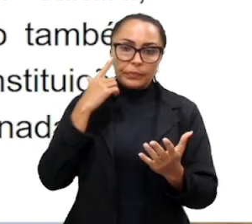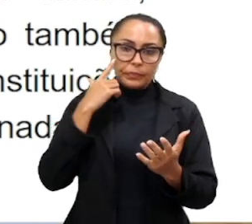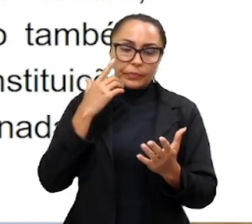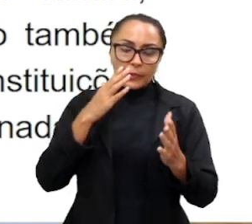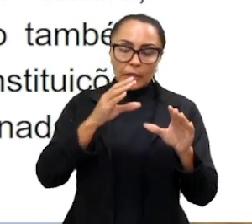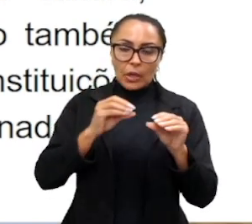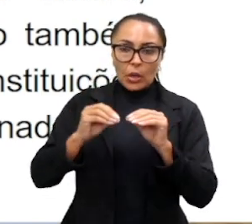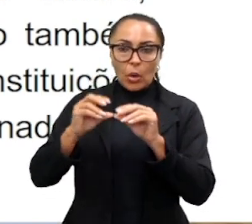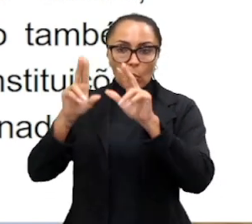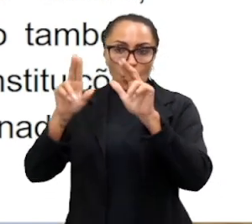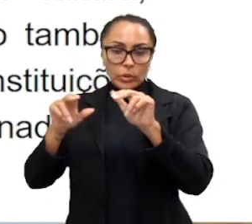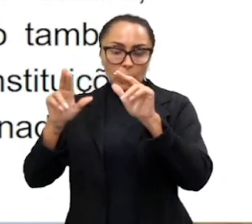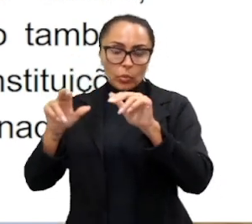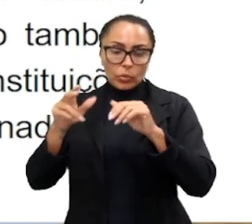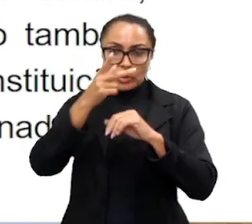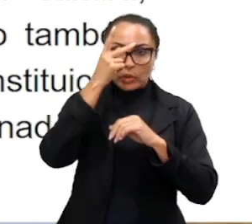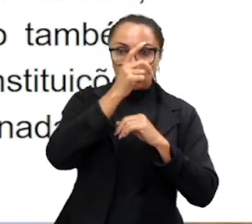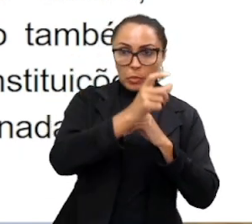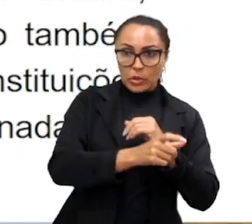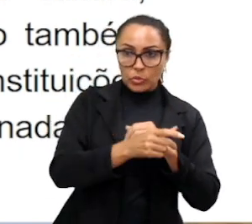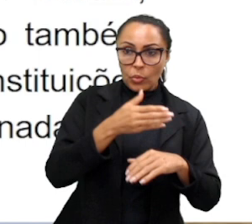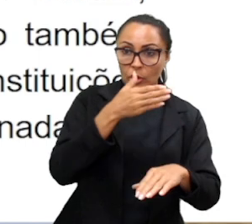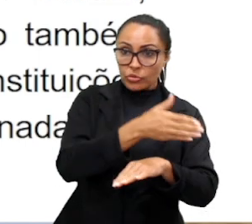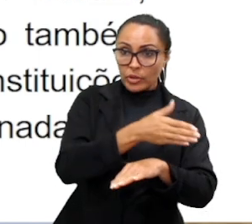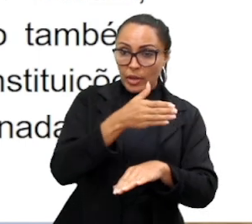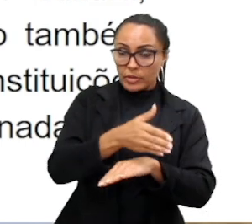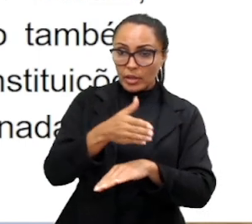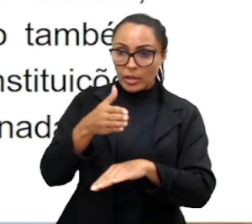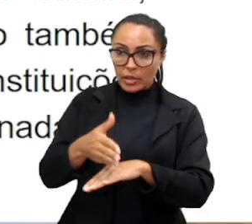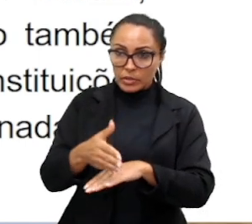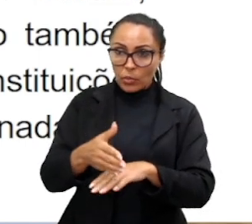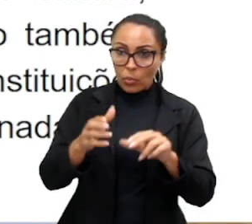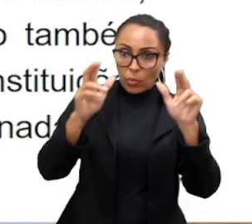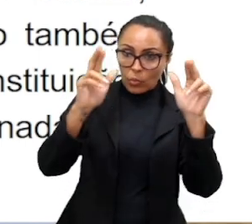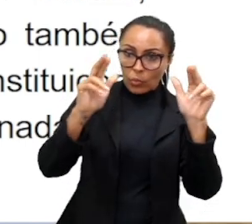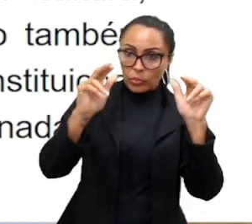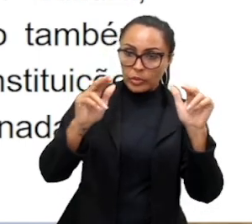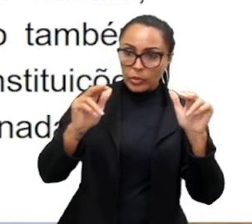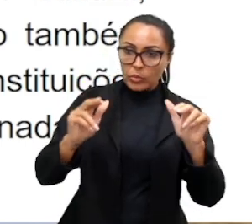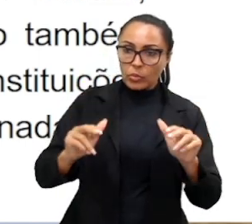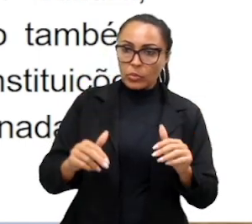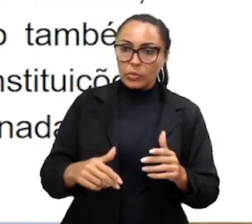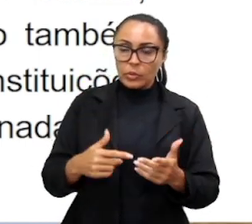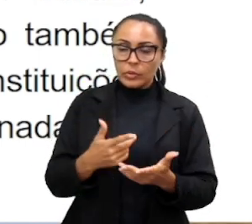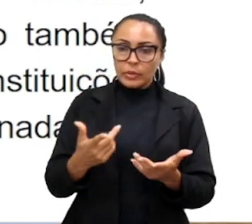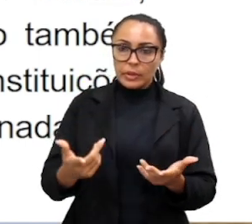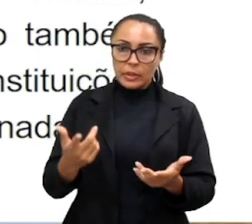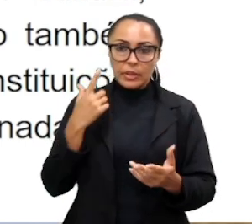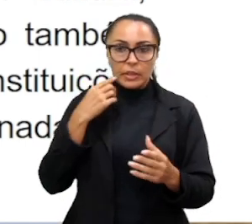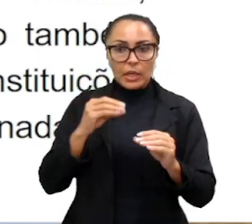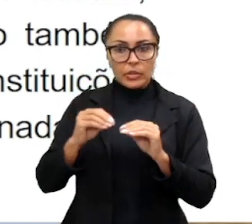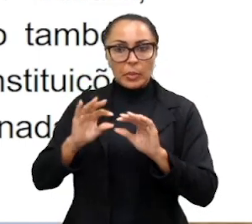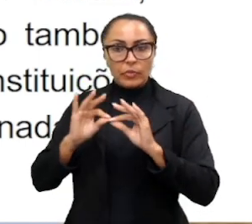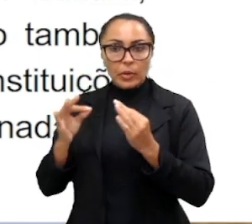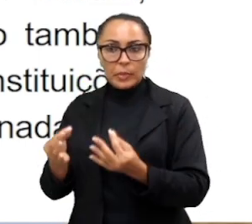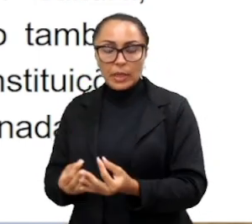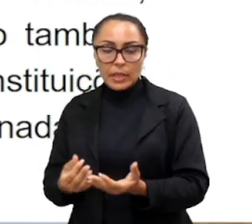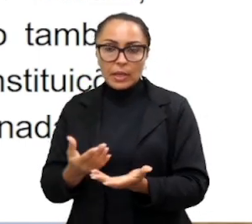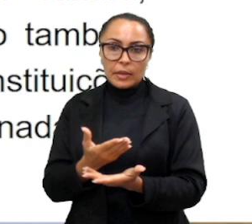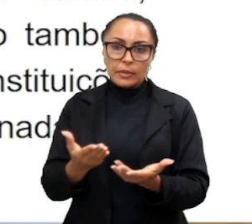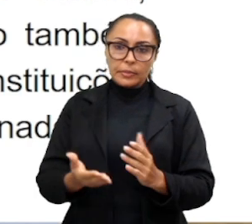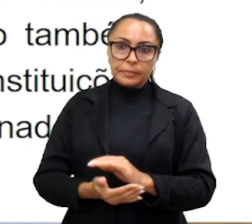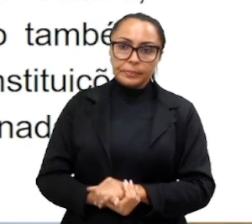conteúdo e aquelas pessoas que acessam esse conteúdo e traz para a sua vida. Então, o papel do curador